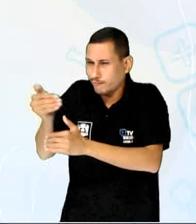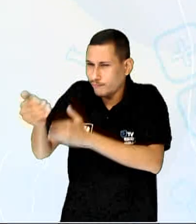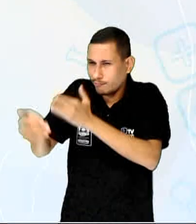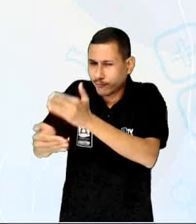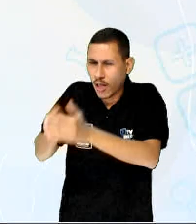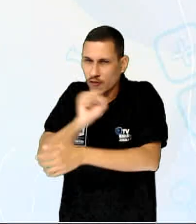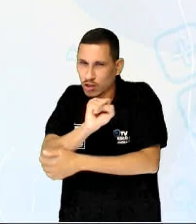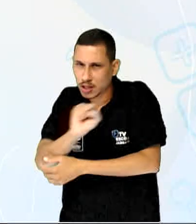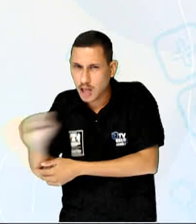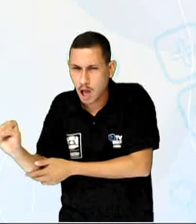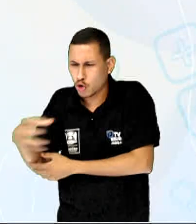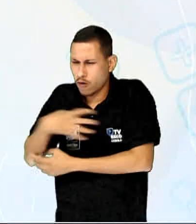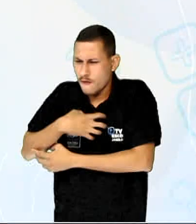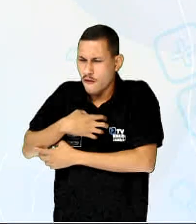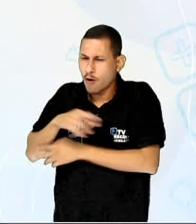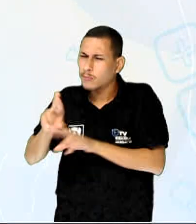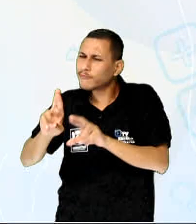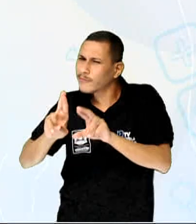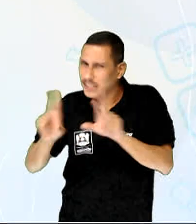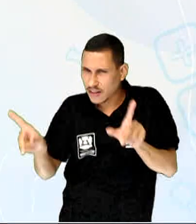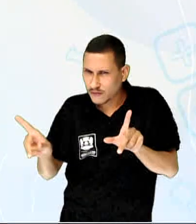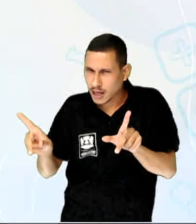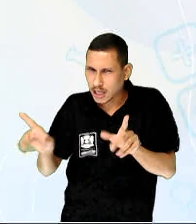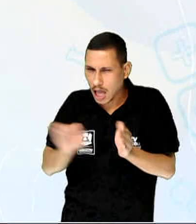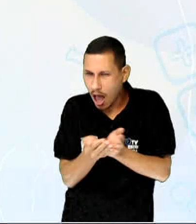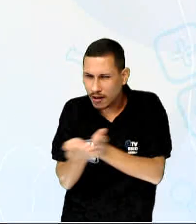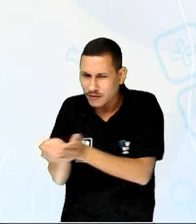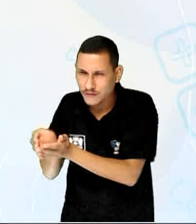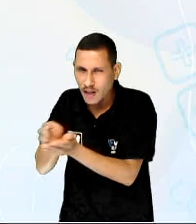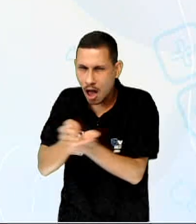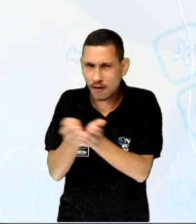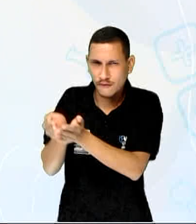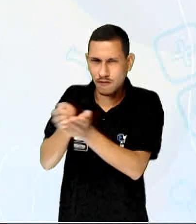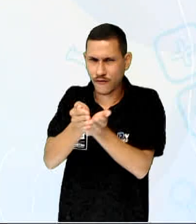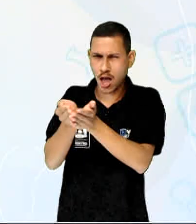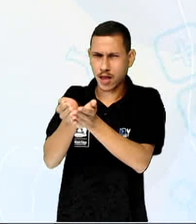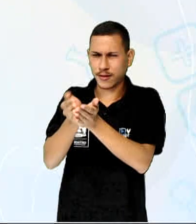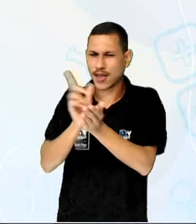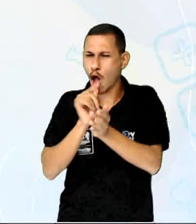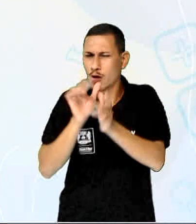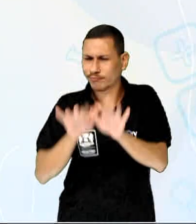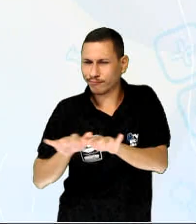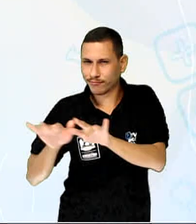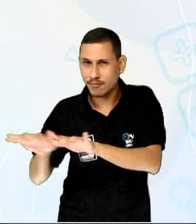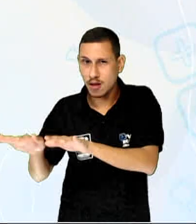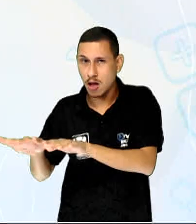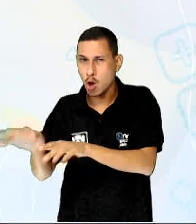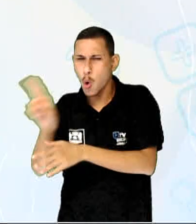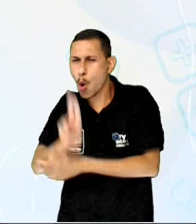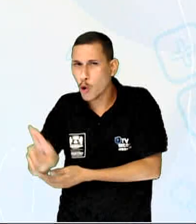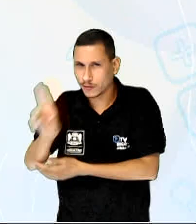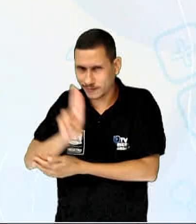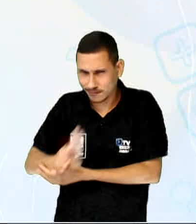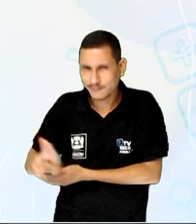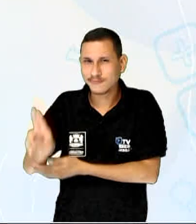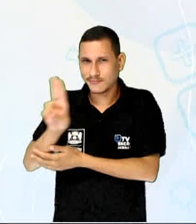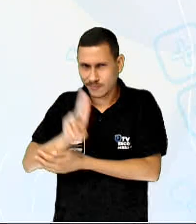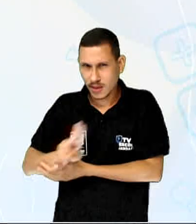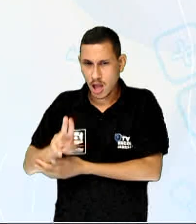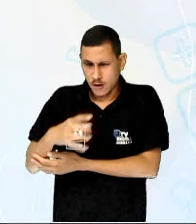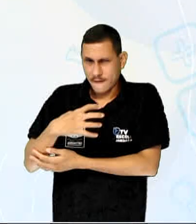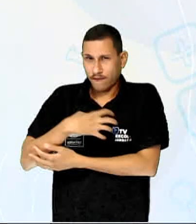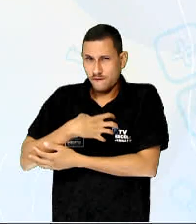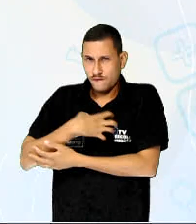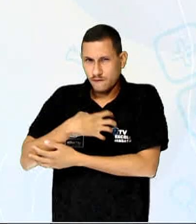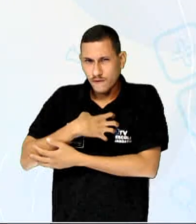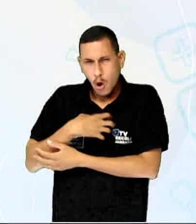Foram achando meios que ajudassem a navegação e o transporte marítimo, que é um dos mais utilizados devido à sua capacidade